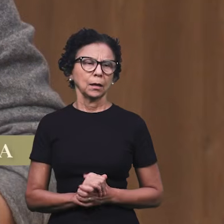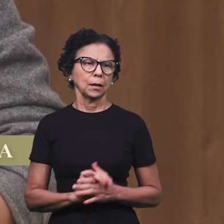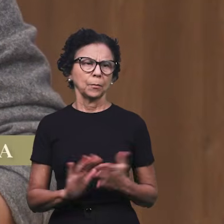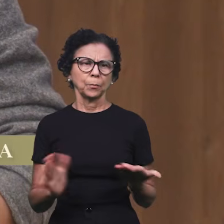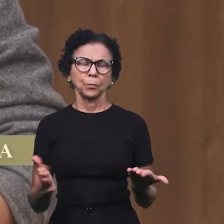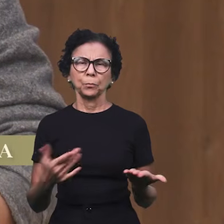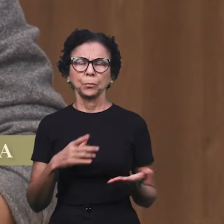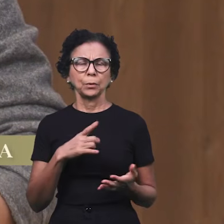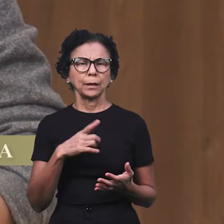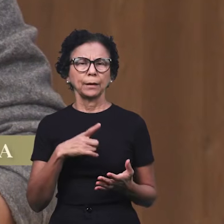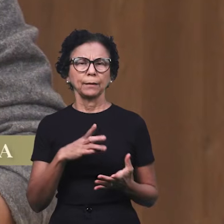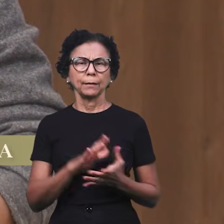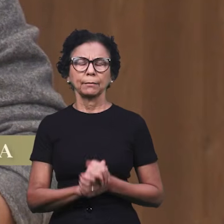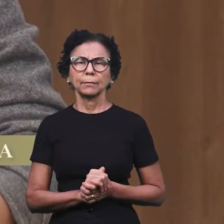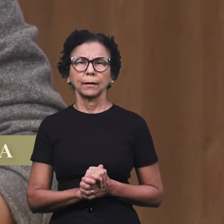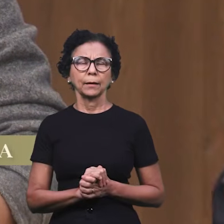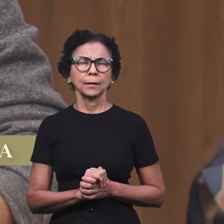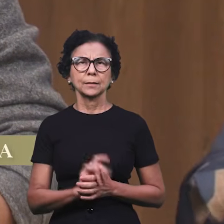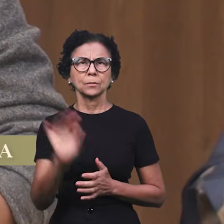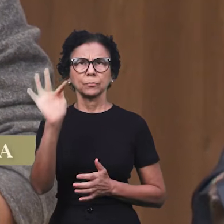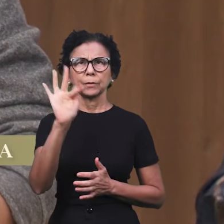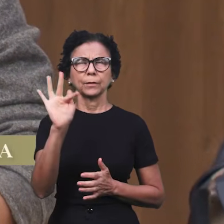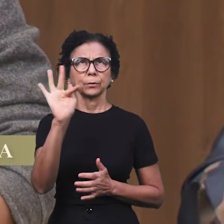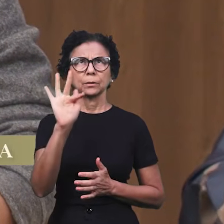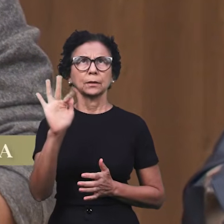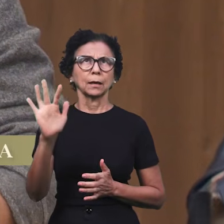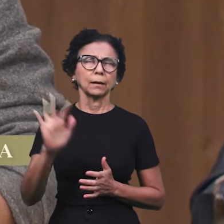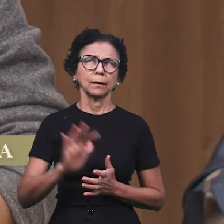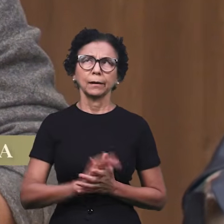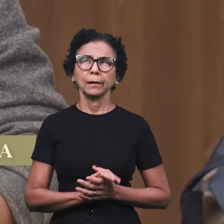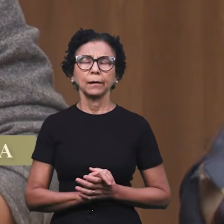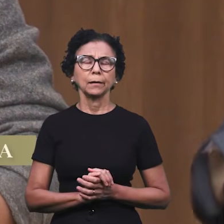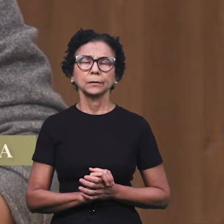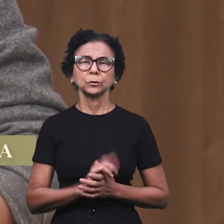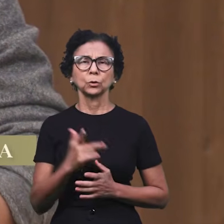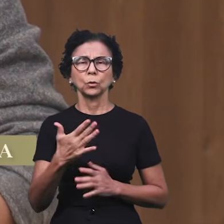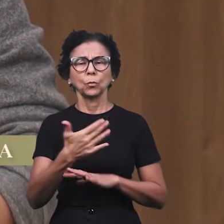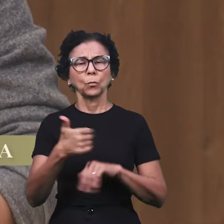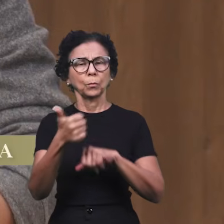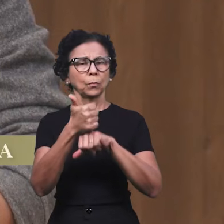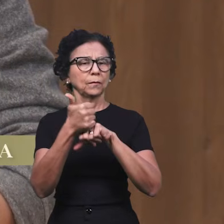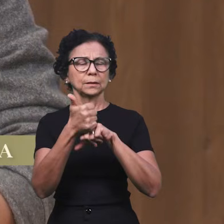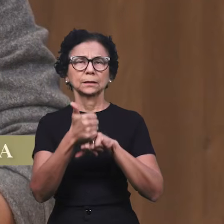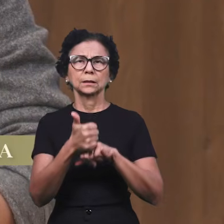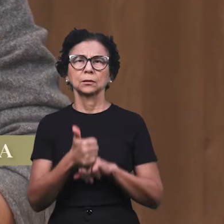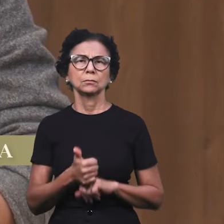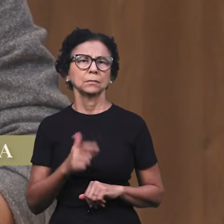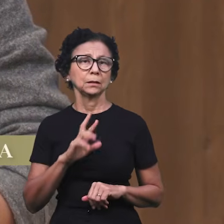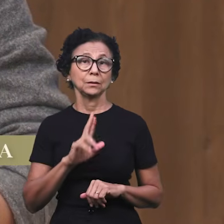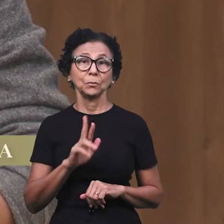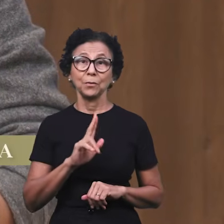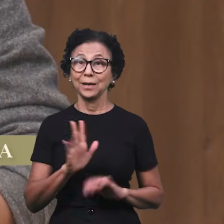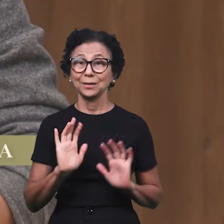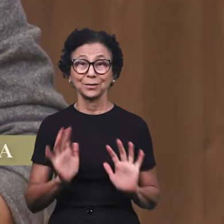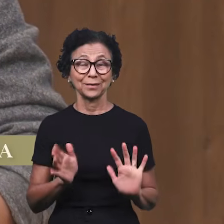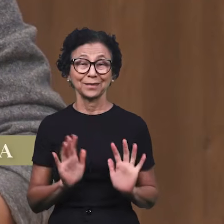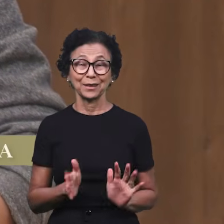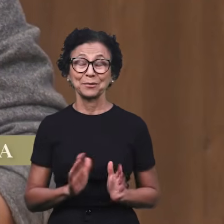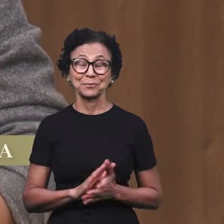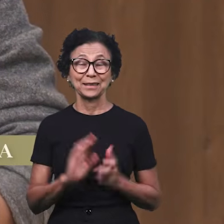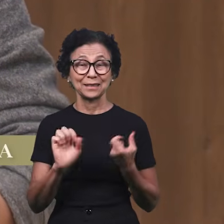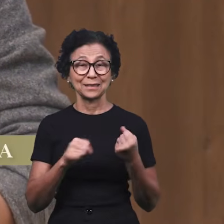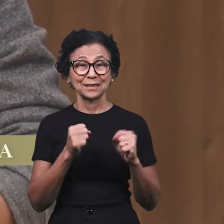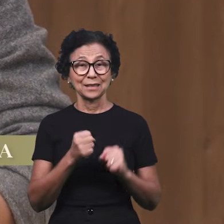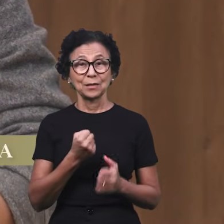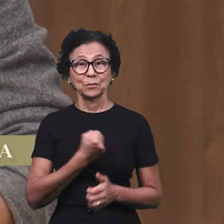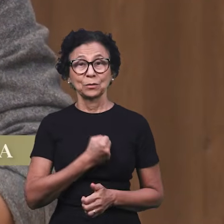maneira nenhuma referindo a essa questão do trabalho, da carreira profissional, porque inclusive este Salmo 128, ele fala,